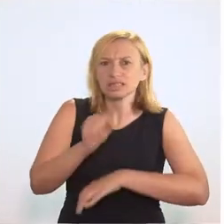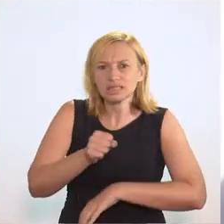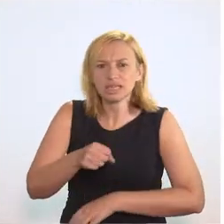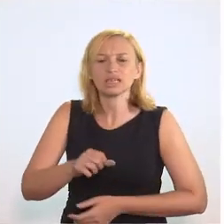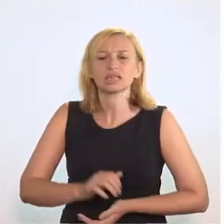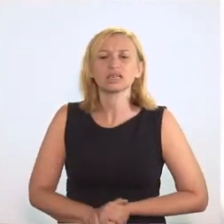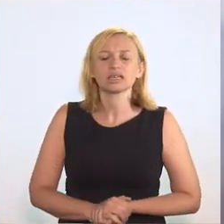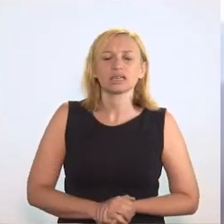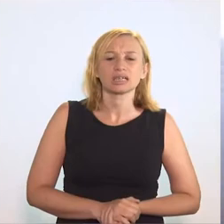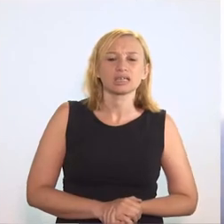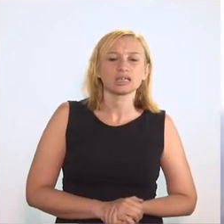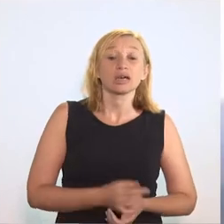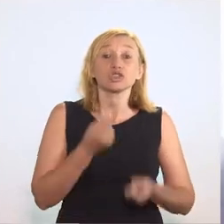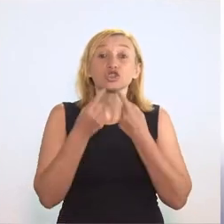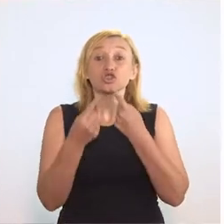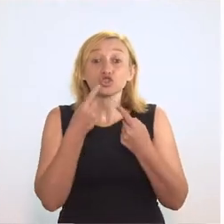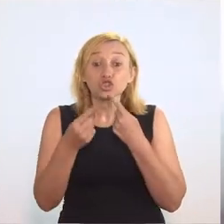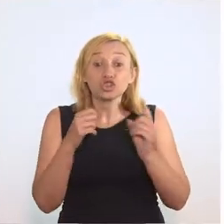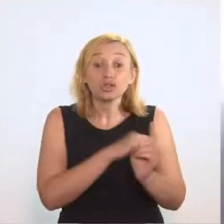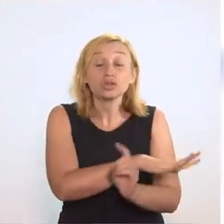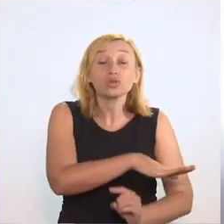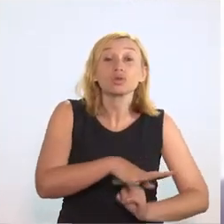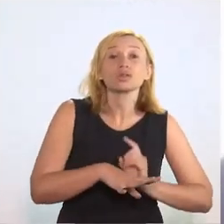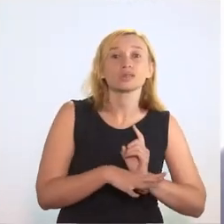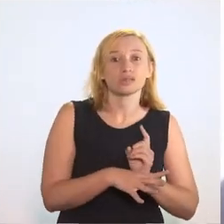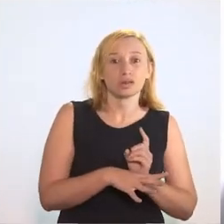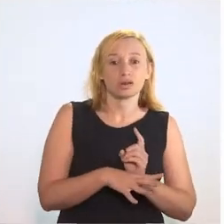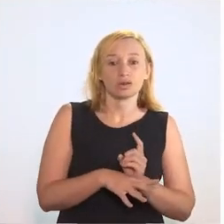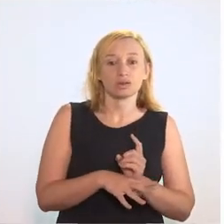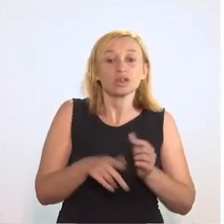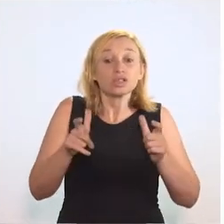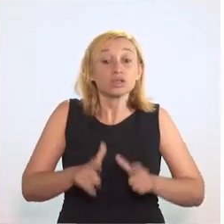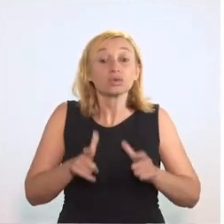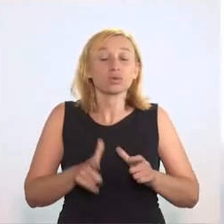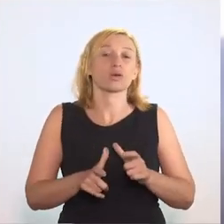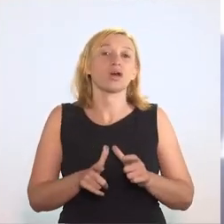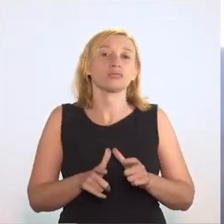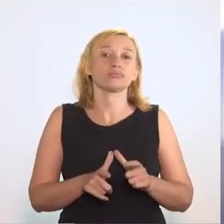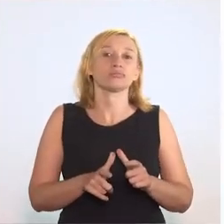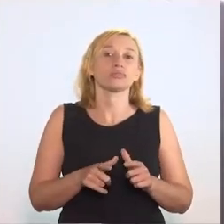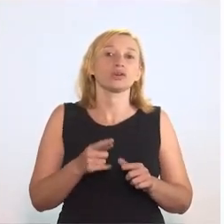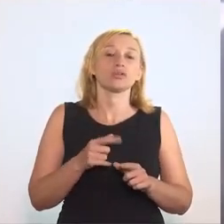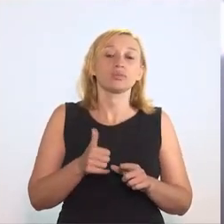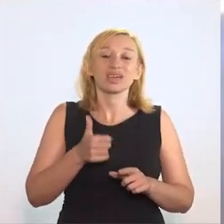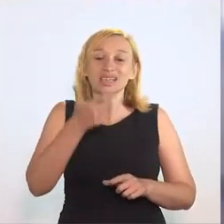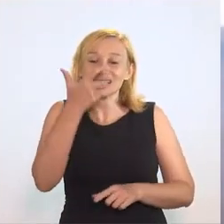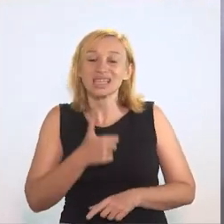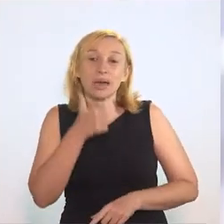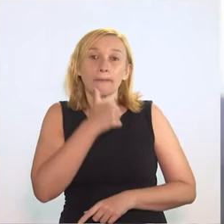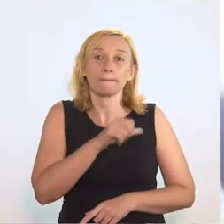gente fazer, que é para discutir socialmente esse lugar do porquê que